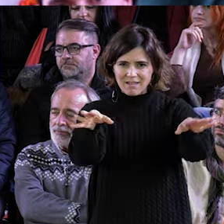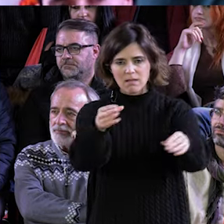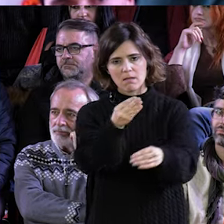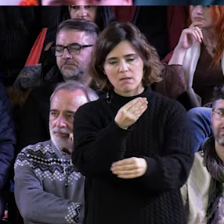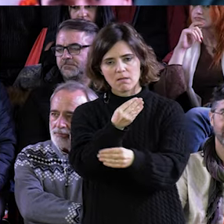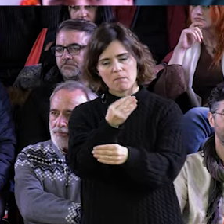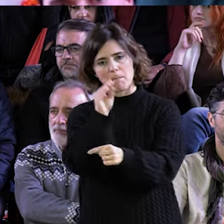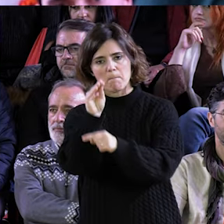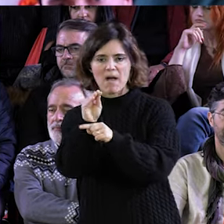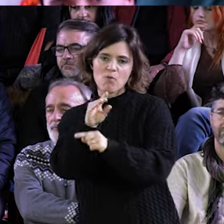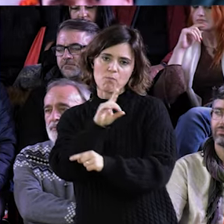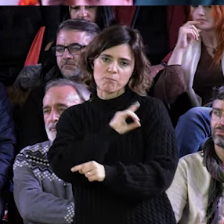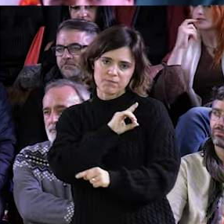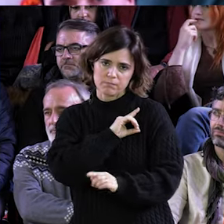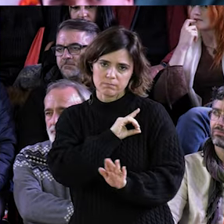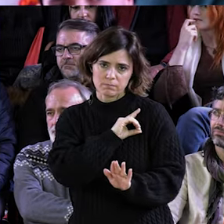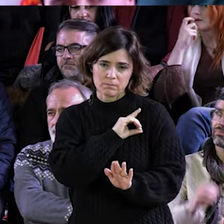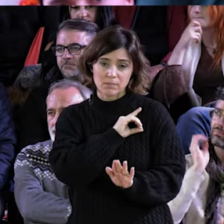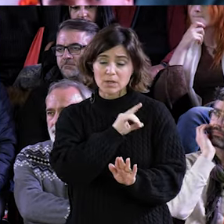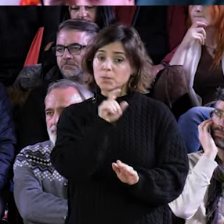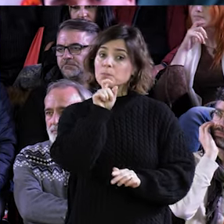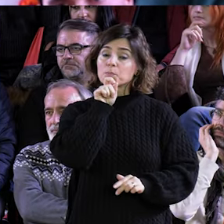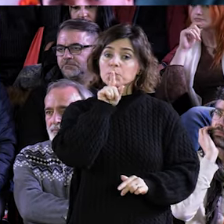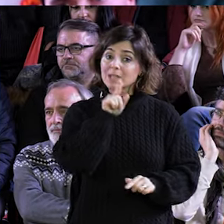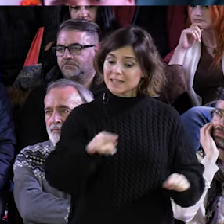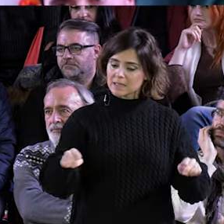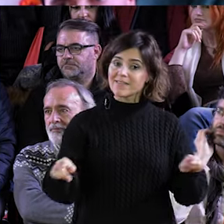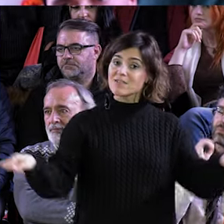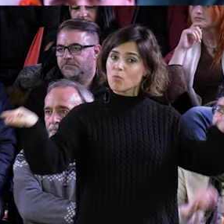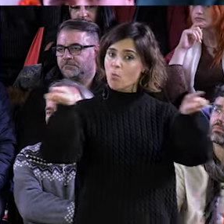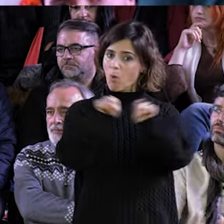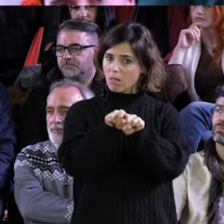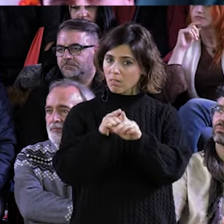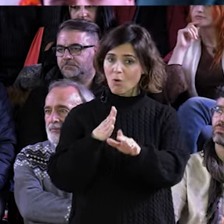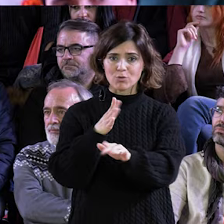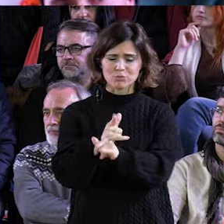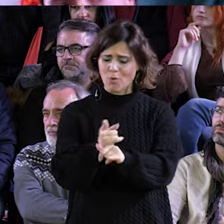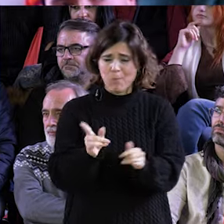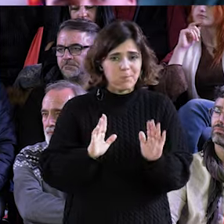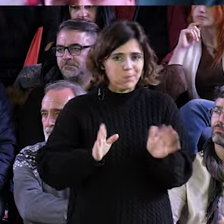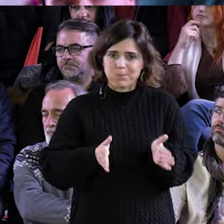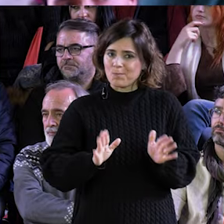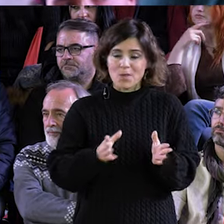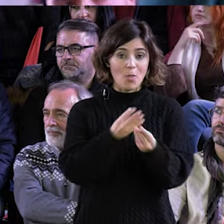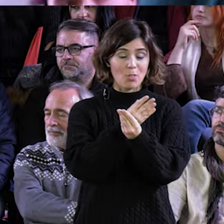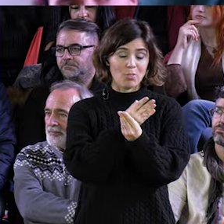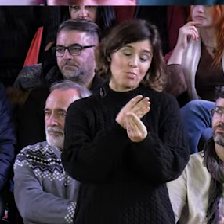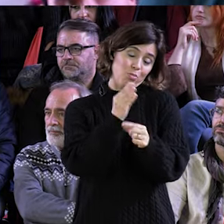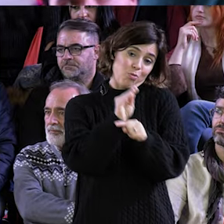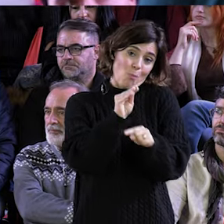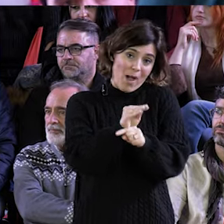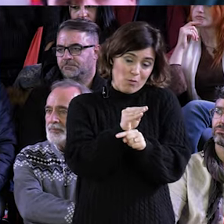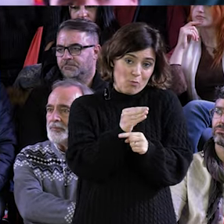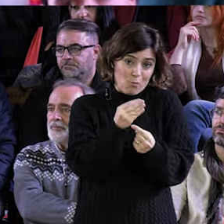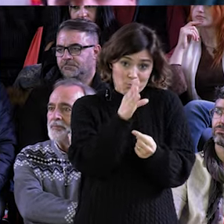grandes capitalistas. Para ser igual aos outros, nós não precisávamos de um banco público. E precisamos.